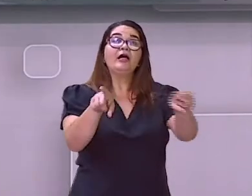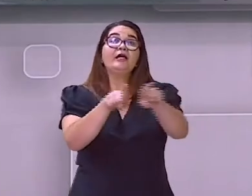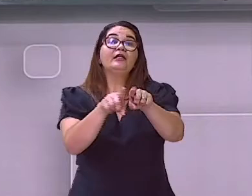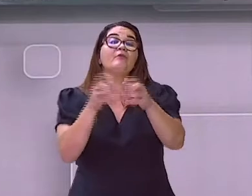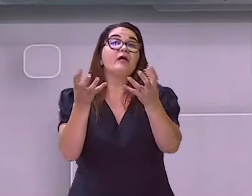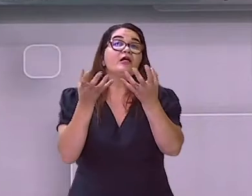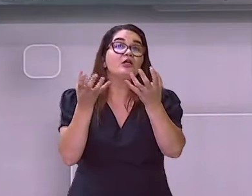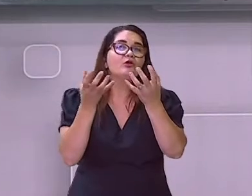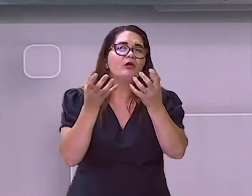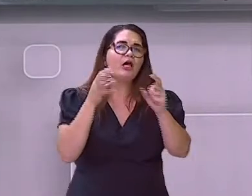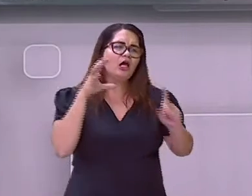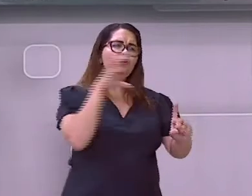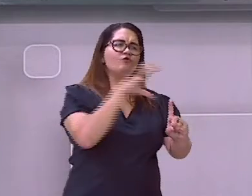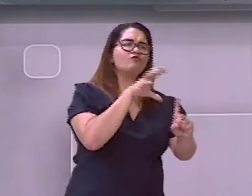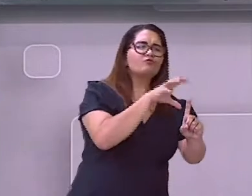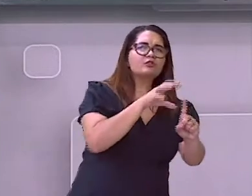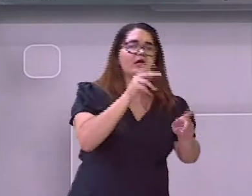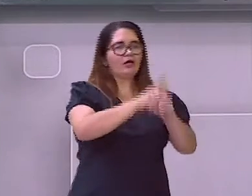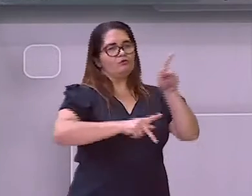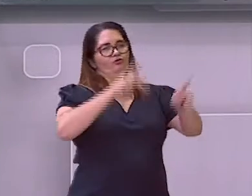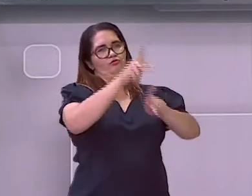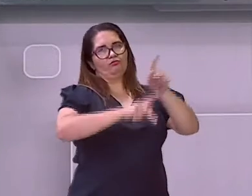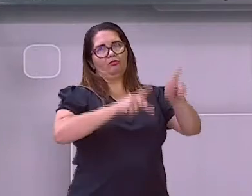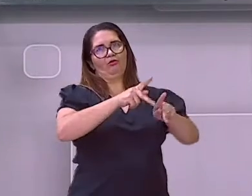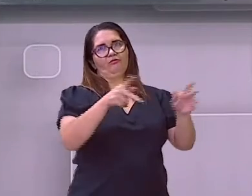os povos que aqui estavam.